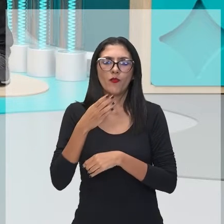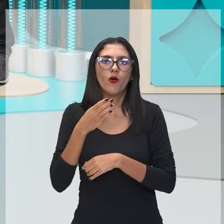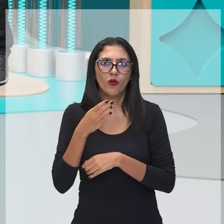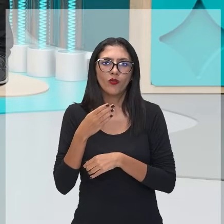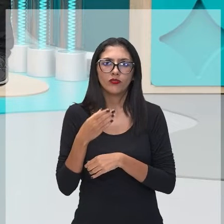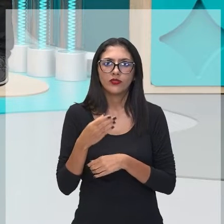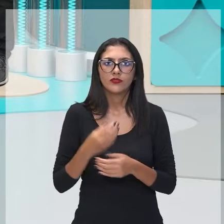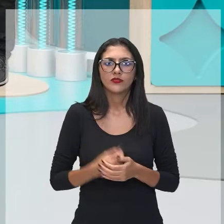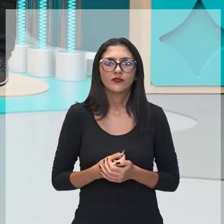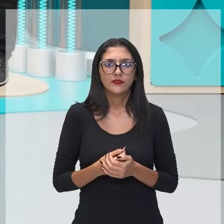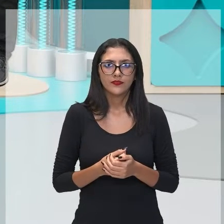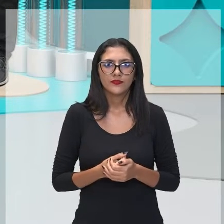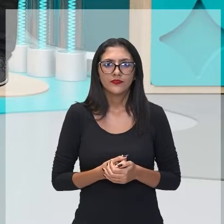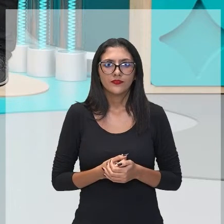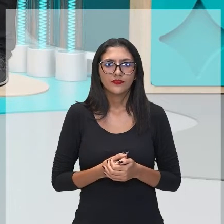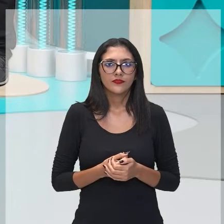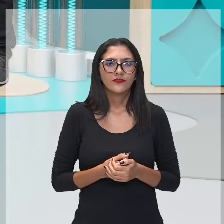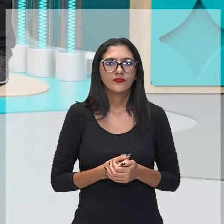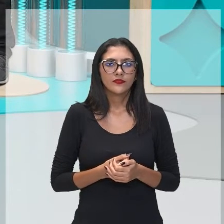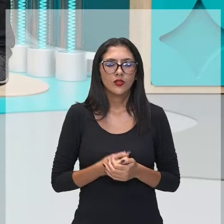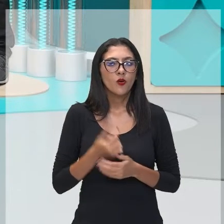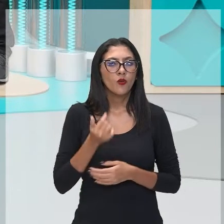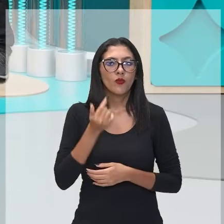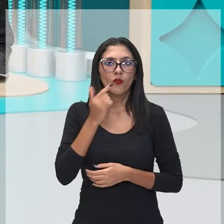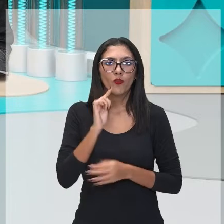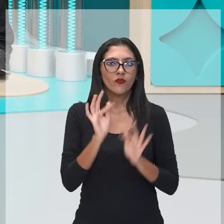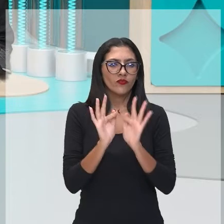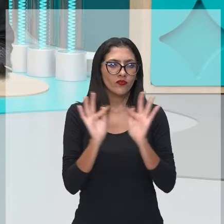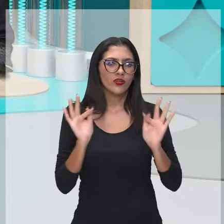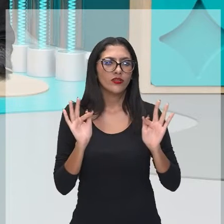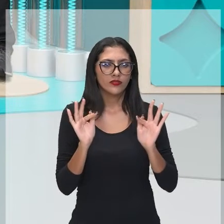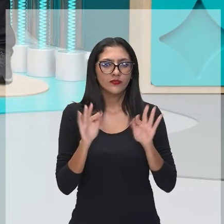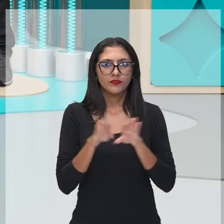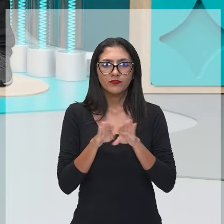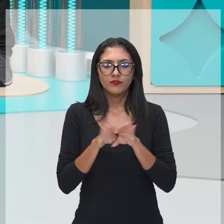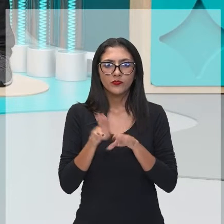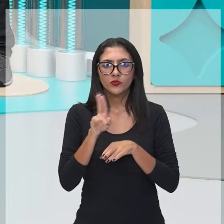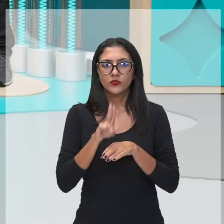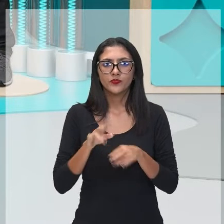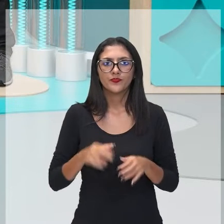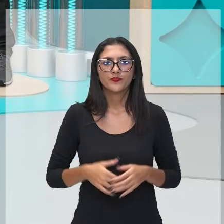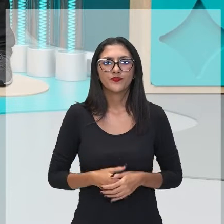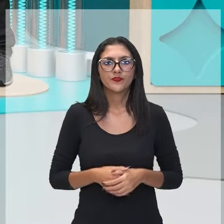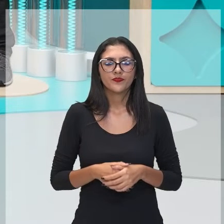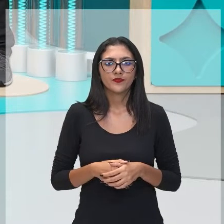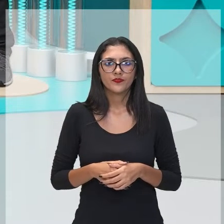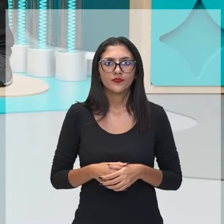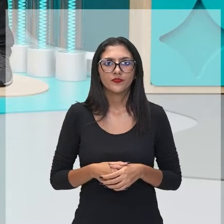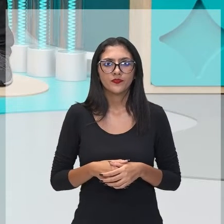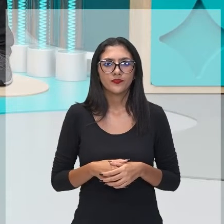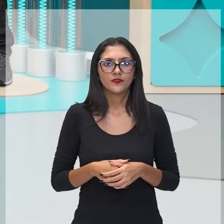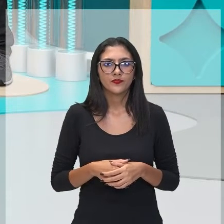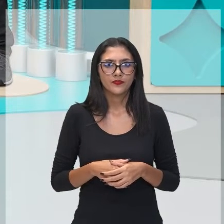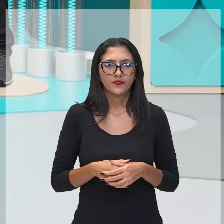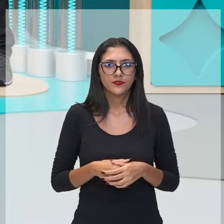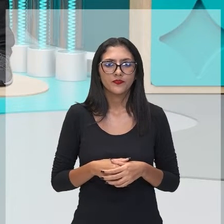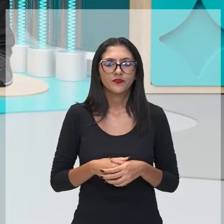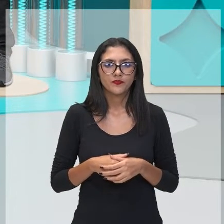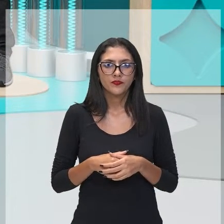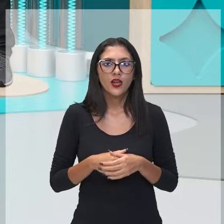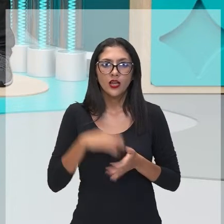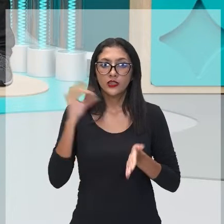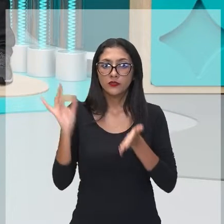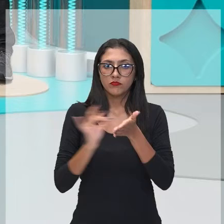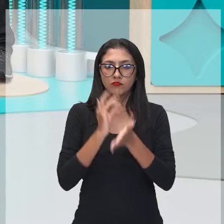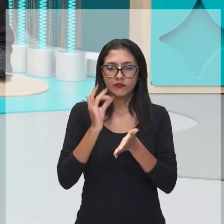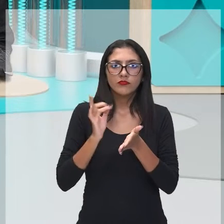maioridade penal. Outra frase declarativa também que ele colocou, olha só, percebam que ele coloca, a aprovação da